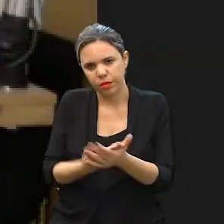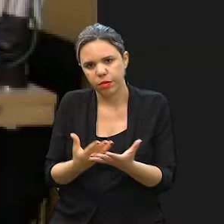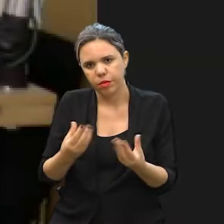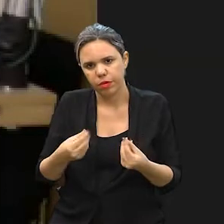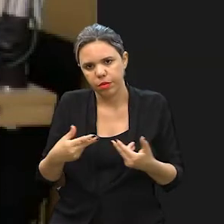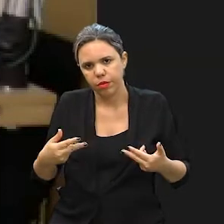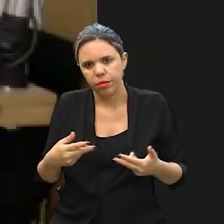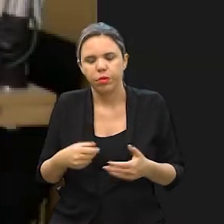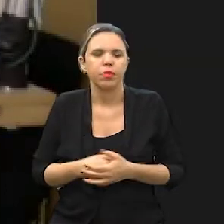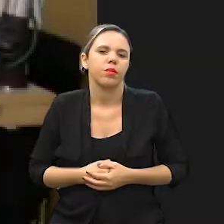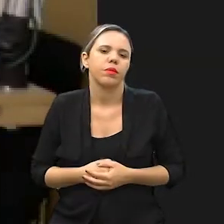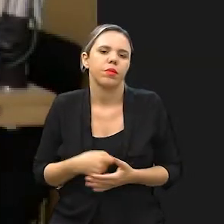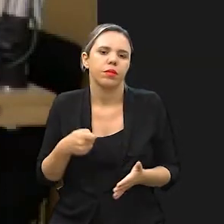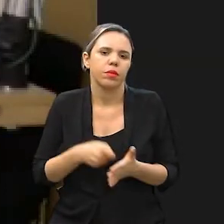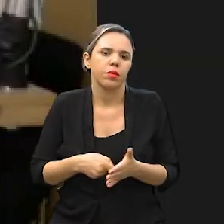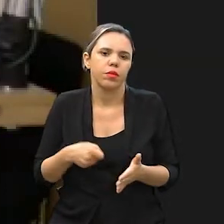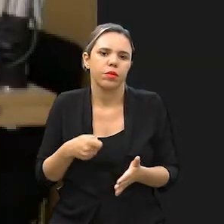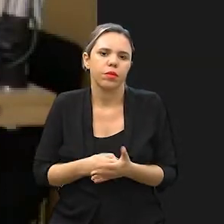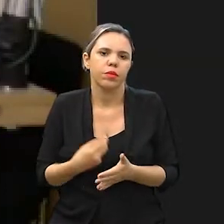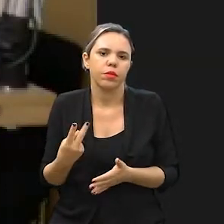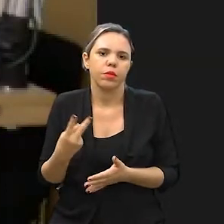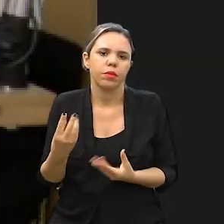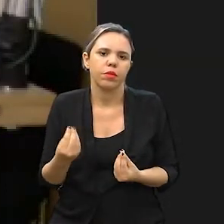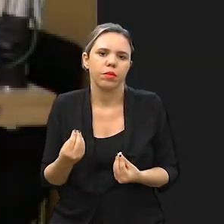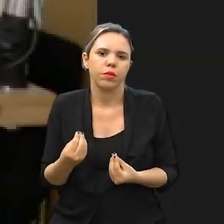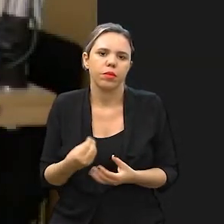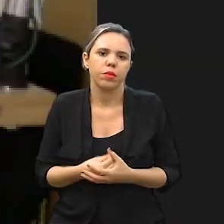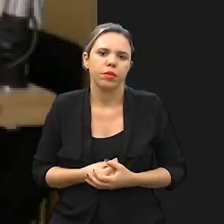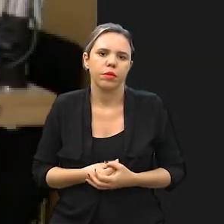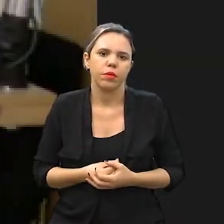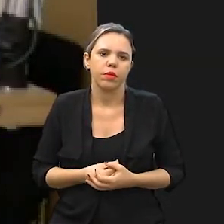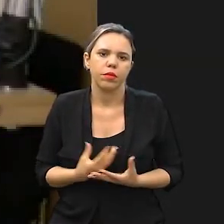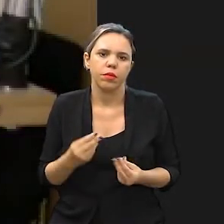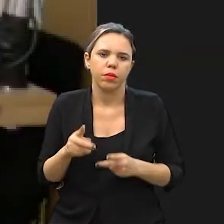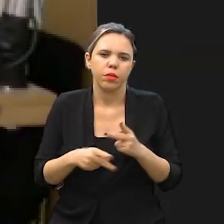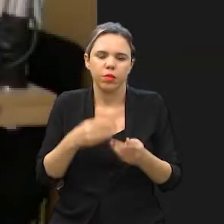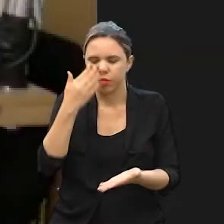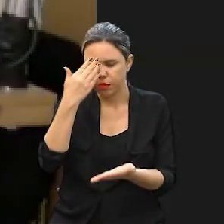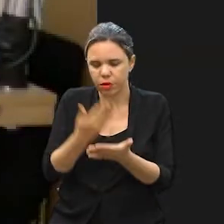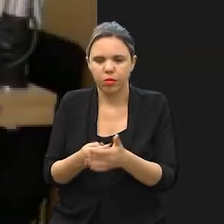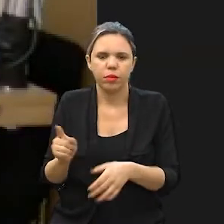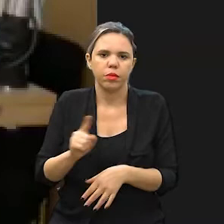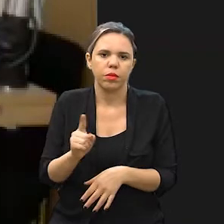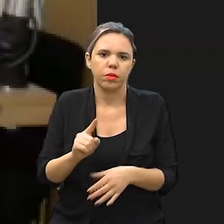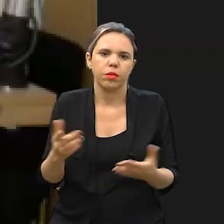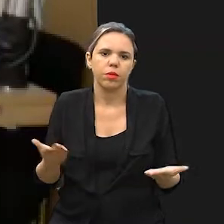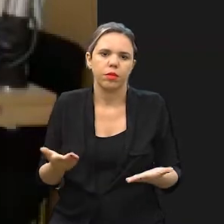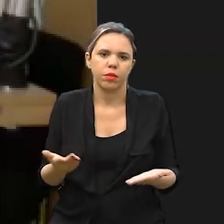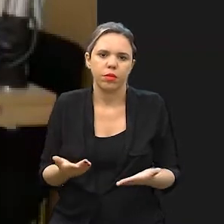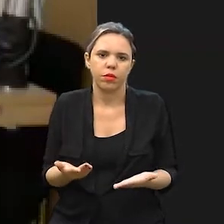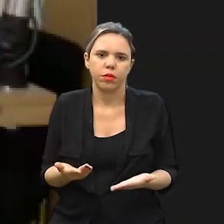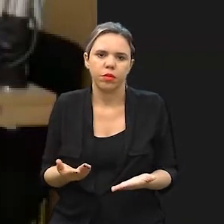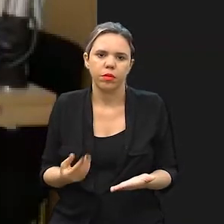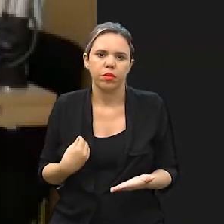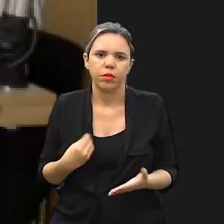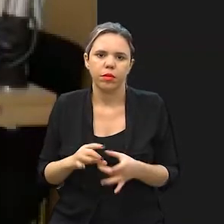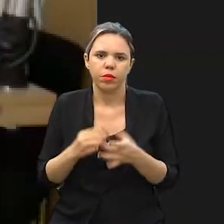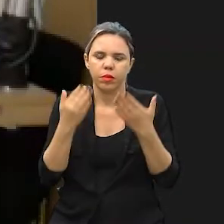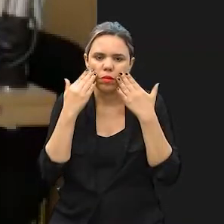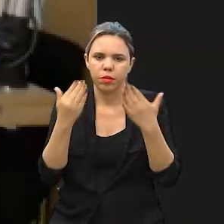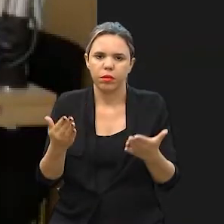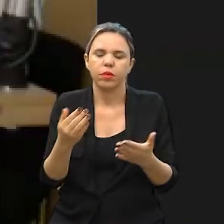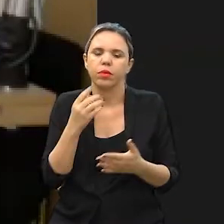nessa questão que a persistência valeu bastante a pena. Muita gente que não acreditava, hoje tá aí para